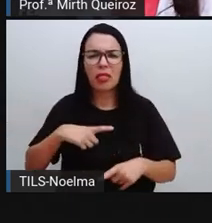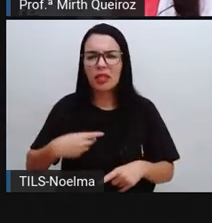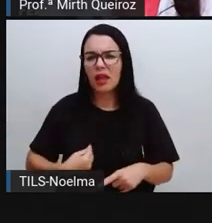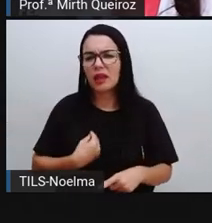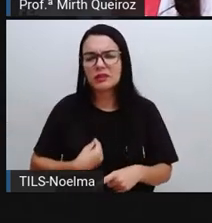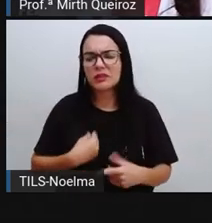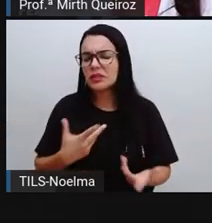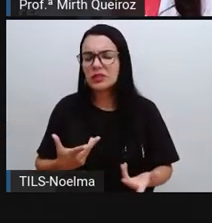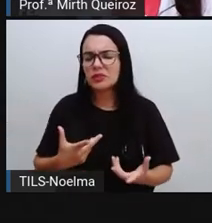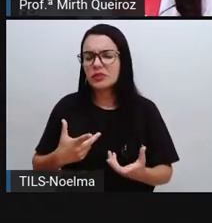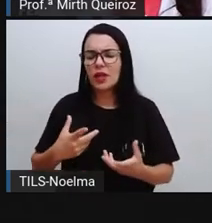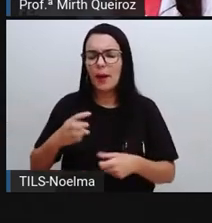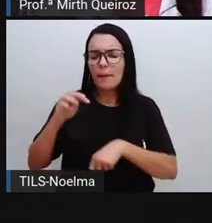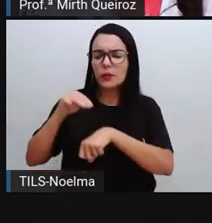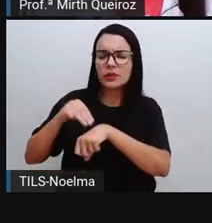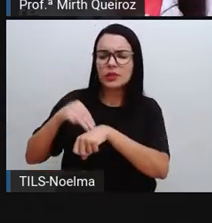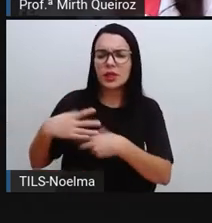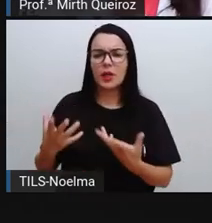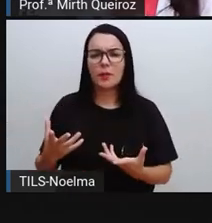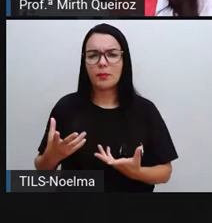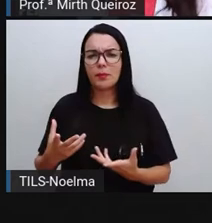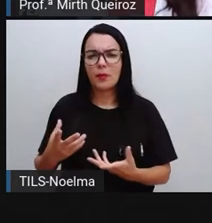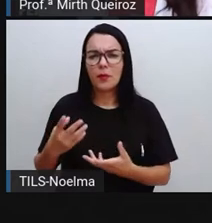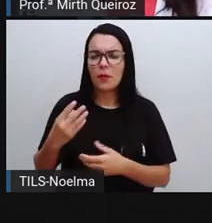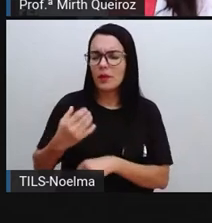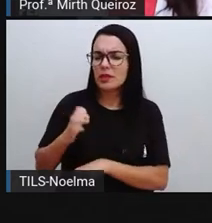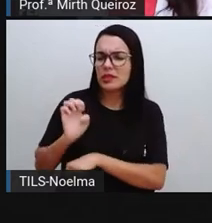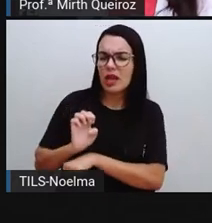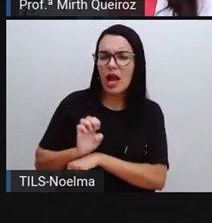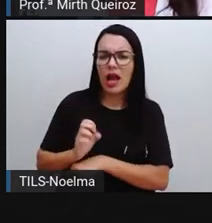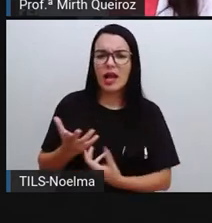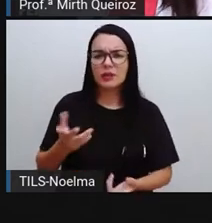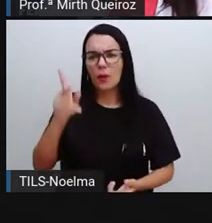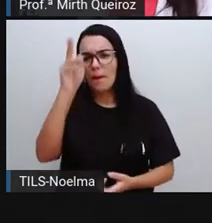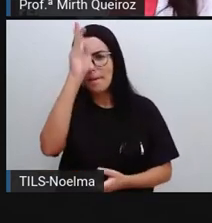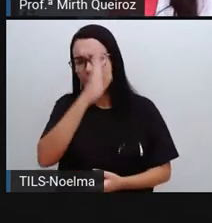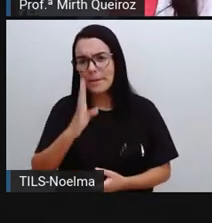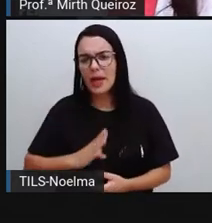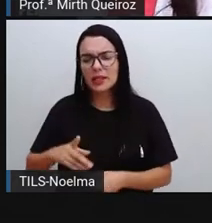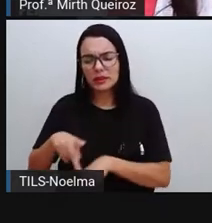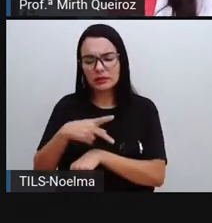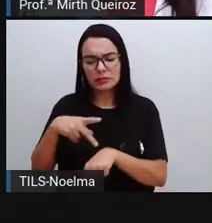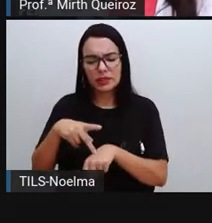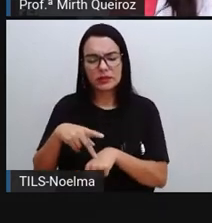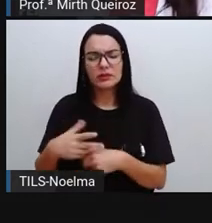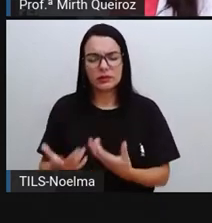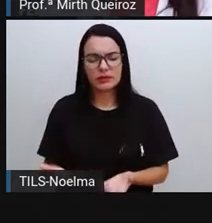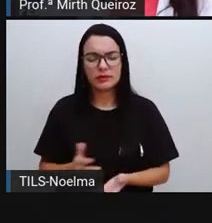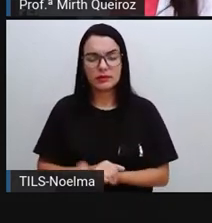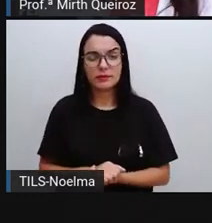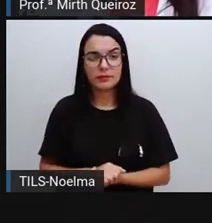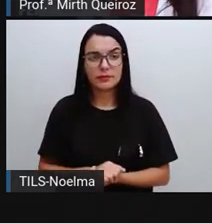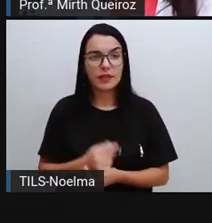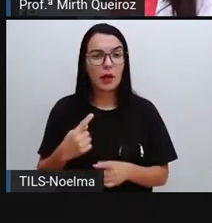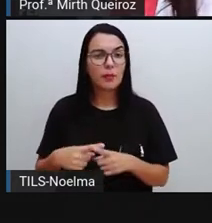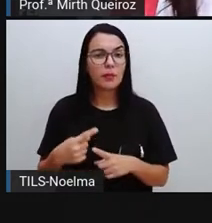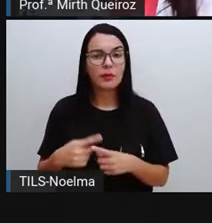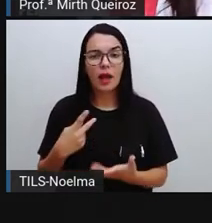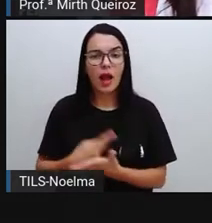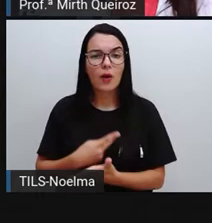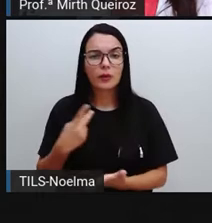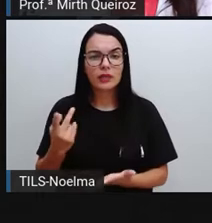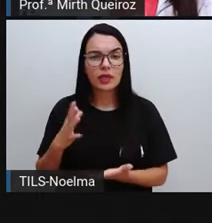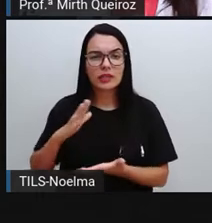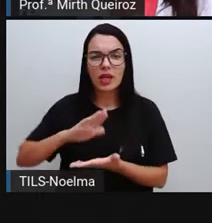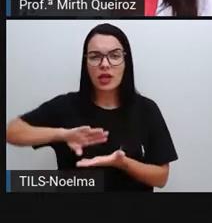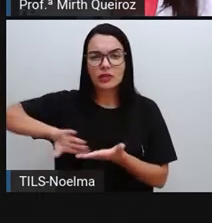os estados, o país, por exemplo, o Brasil. Brasil, Bahia, Feira de Santana. Por quê? Por que essa